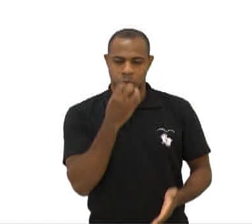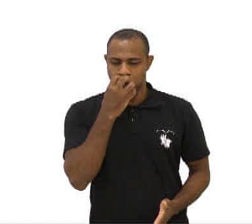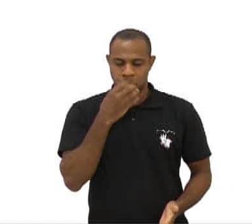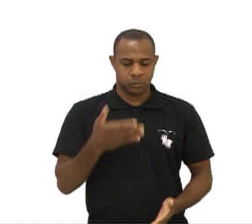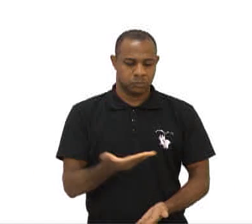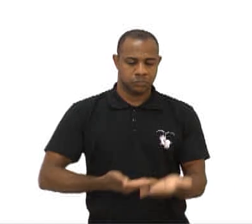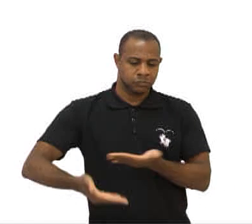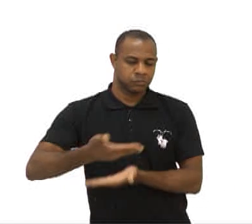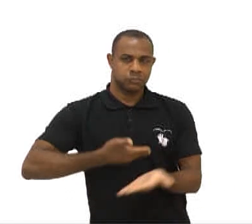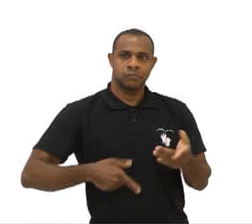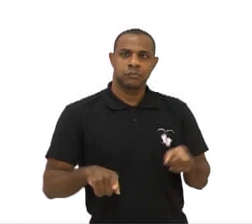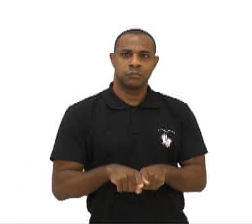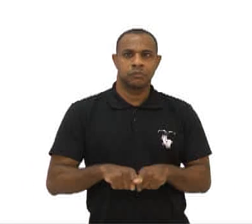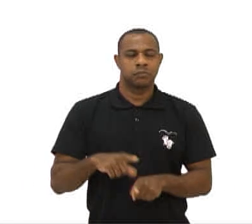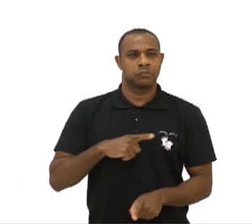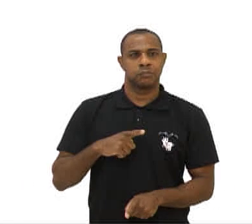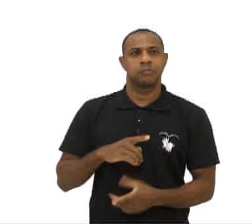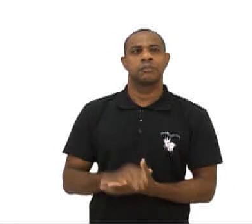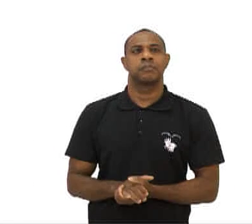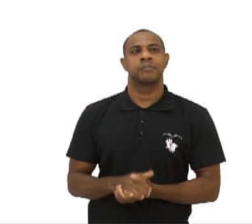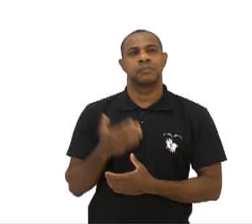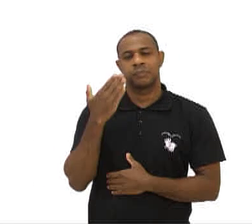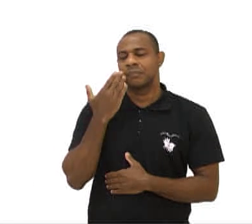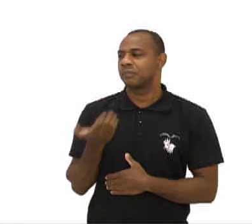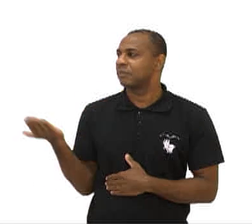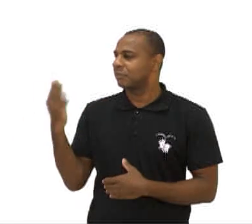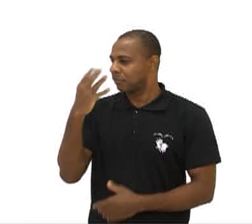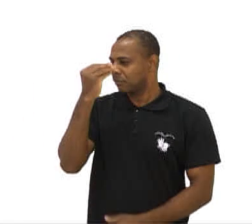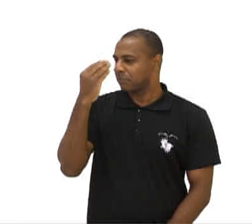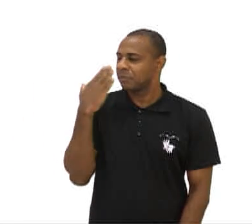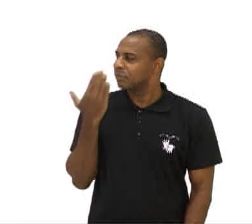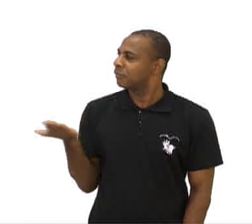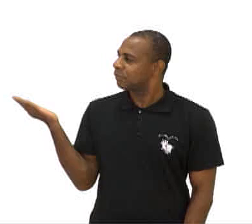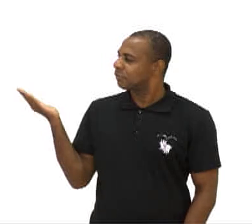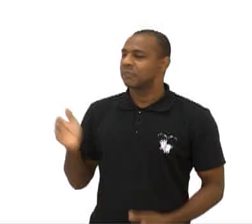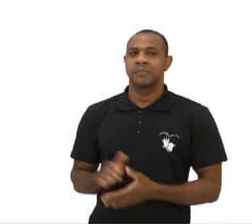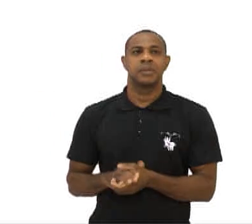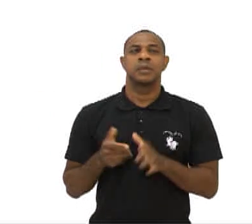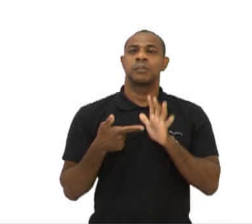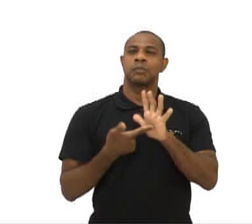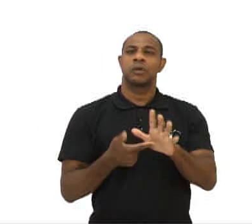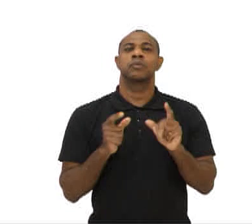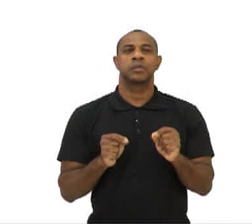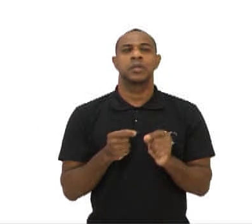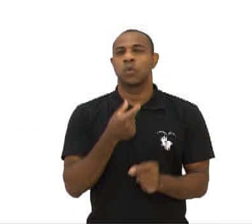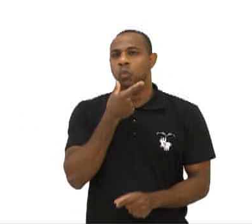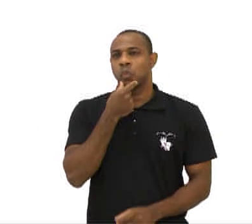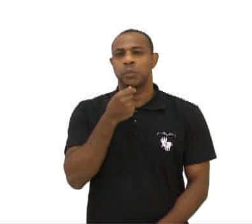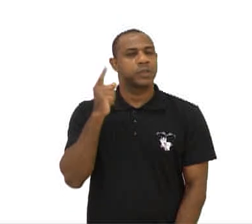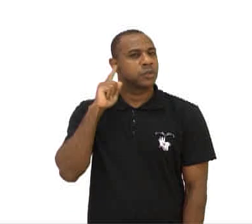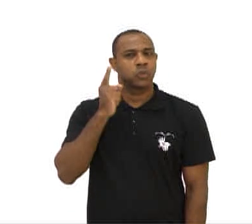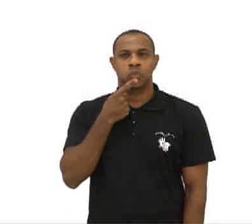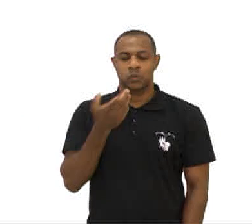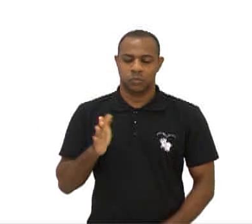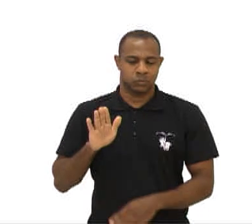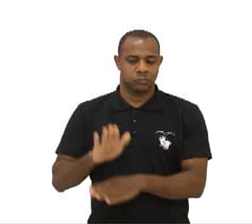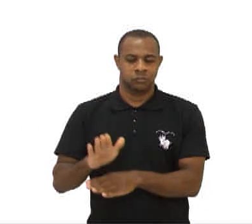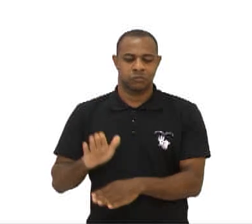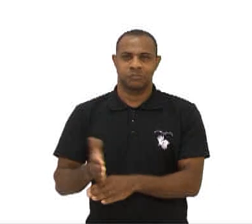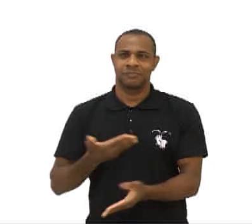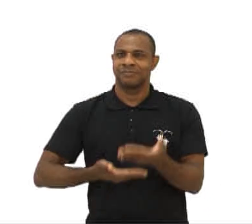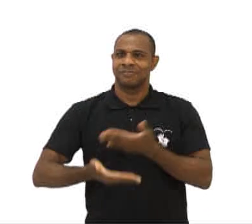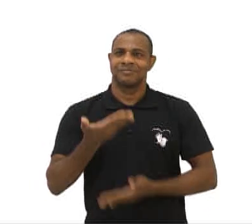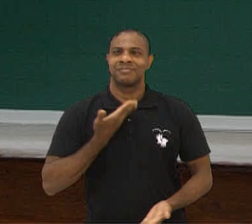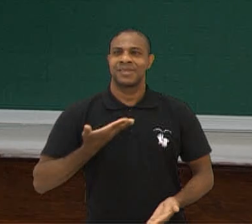cão. Então, a gente tem ali uma fotografia, né, que ilustra bem essa situação presente